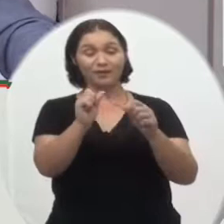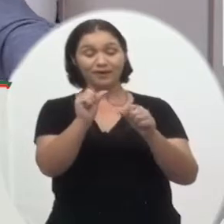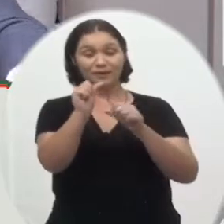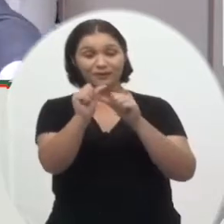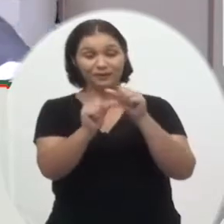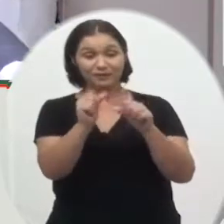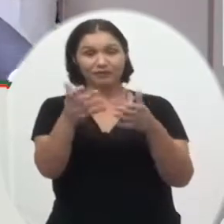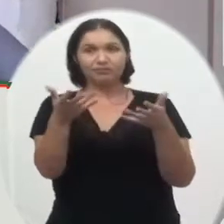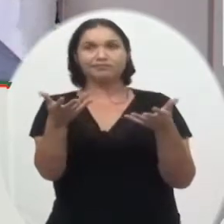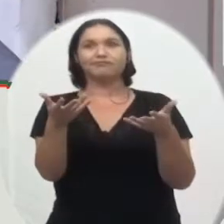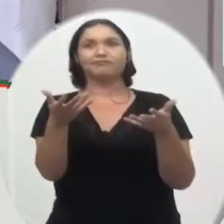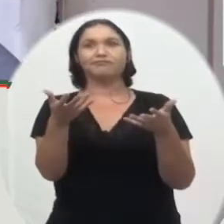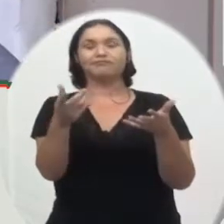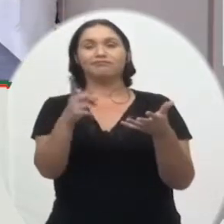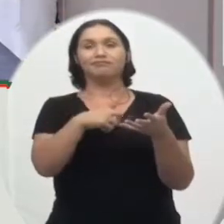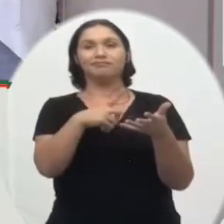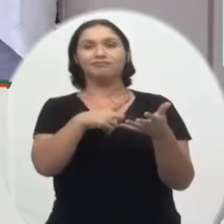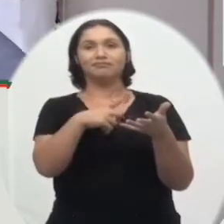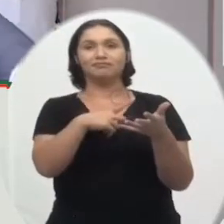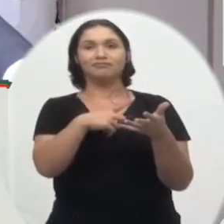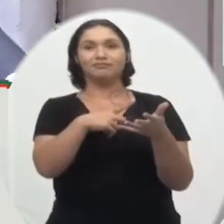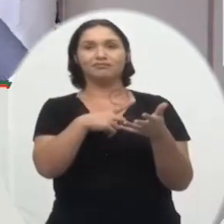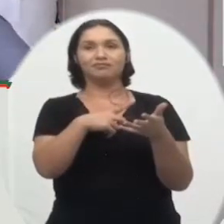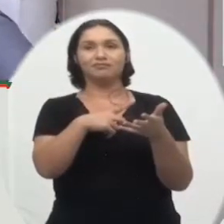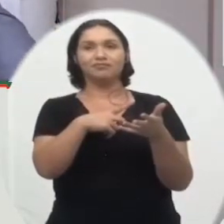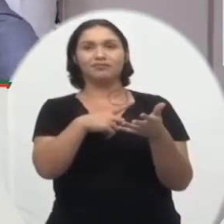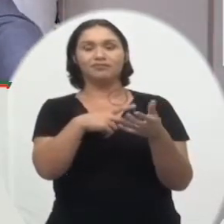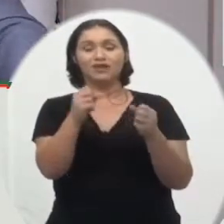Que troca de equipamento? Tem que botar equipamento com qualidade.